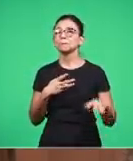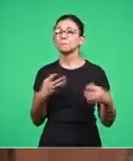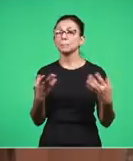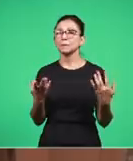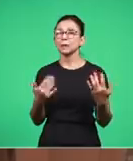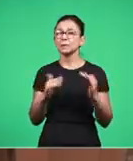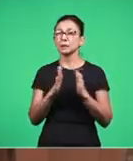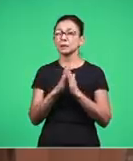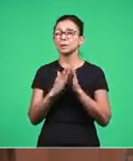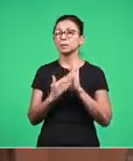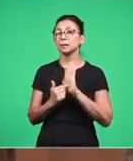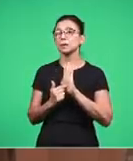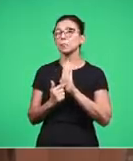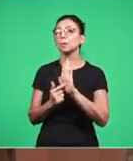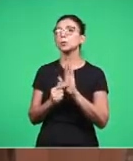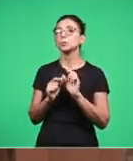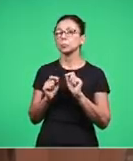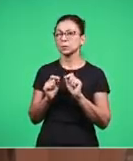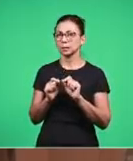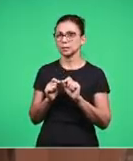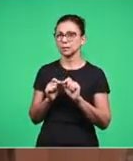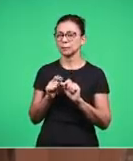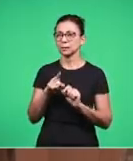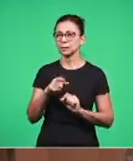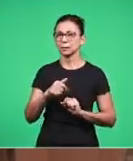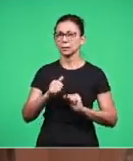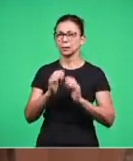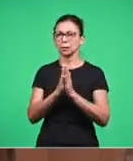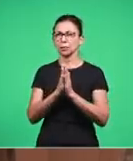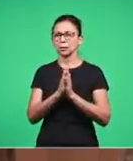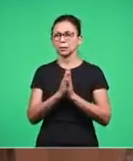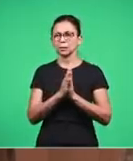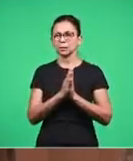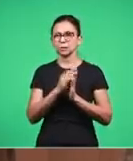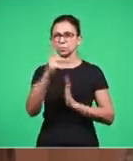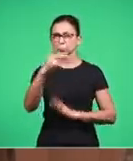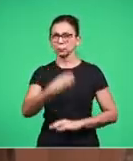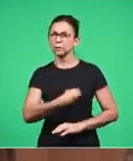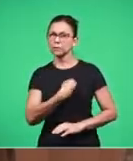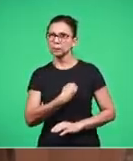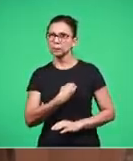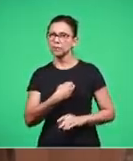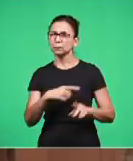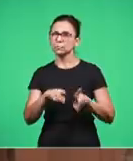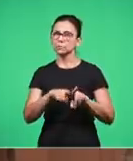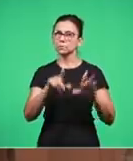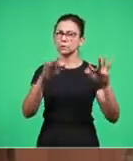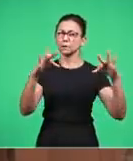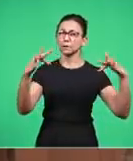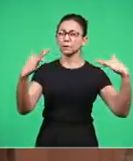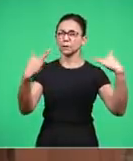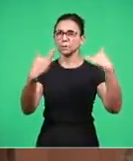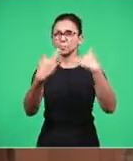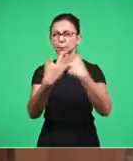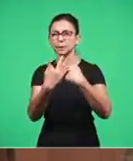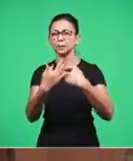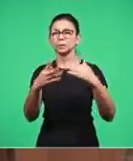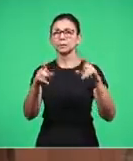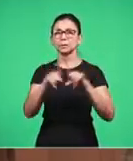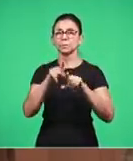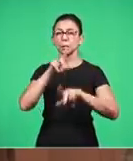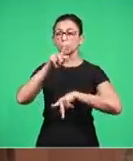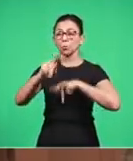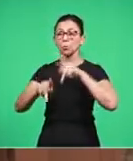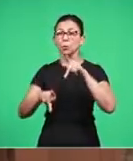abrange muito mais, não só por você, pela sua casa, pela sua família, mas pelo um povo, porque há